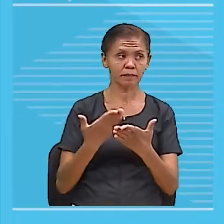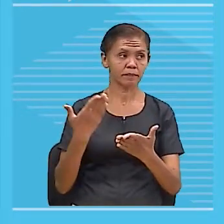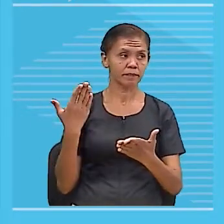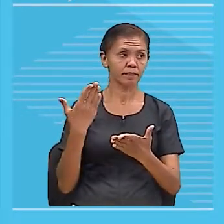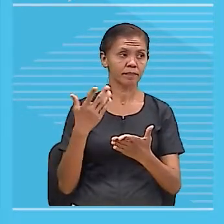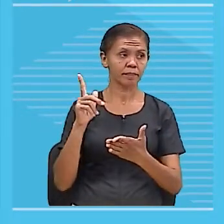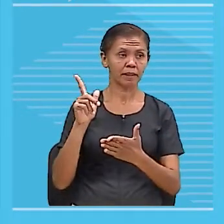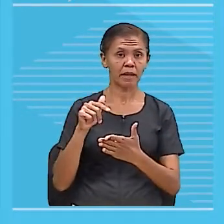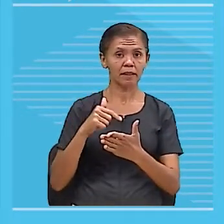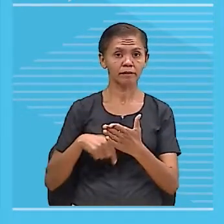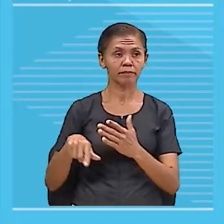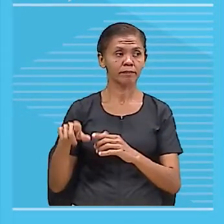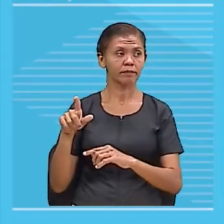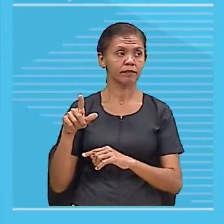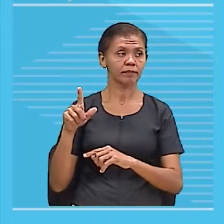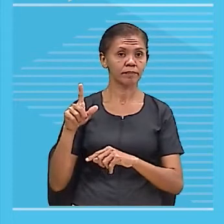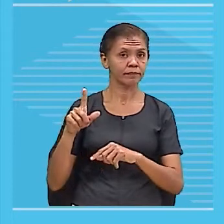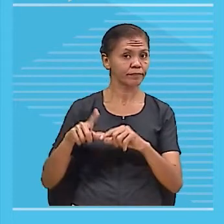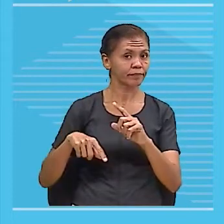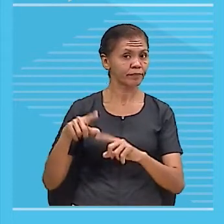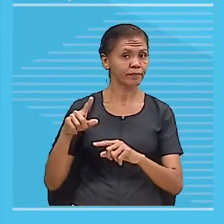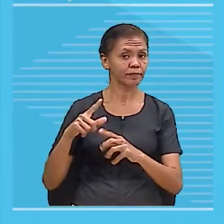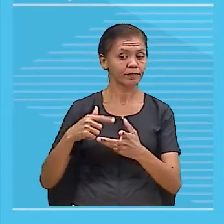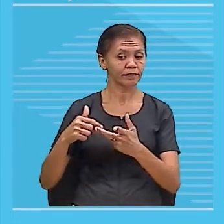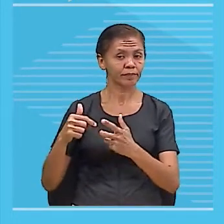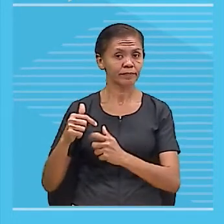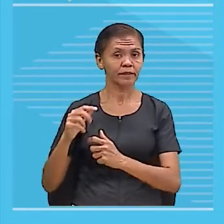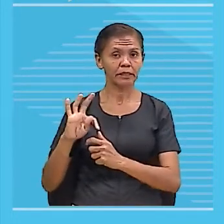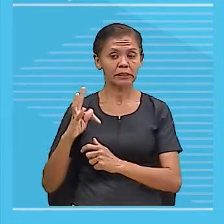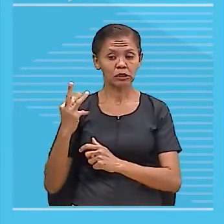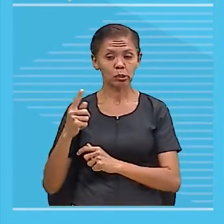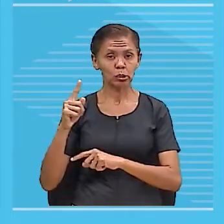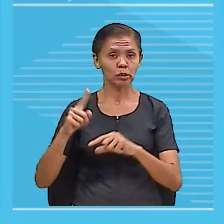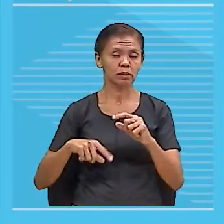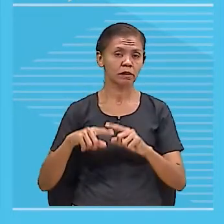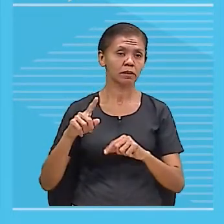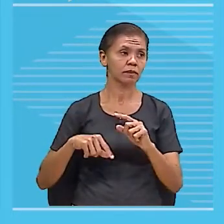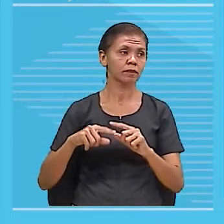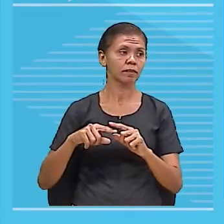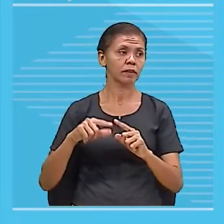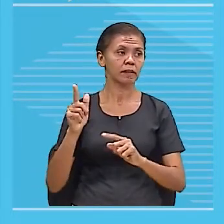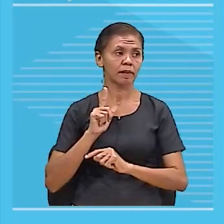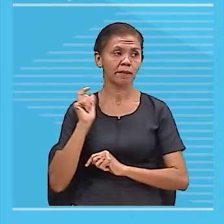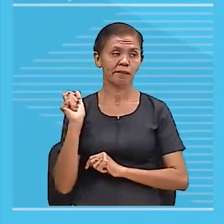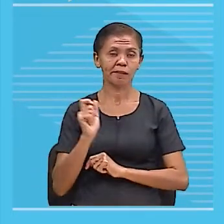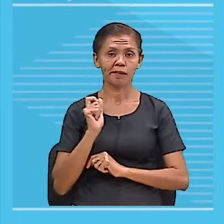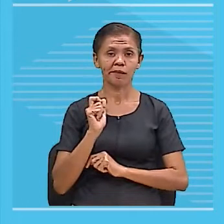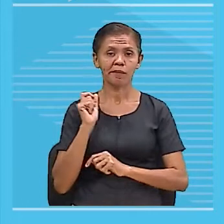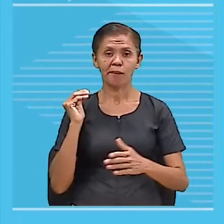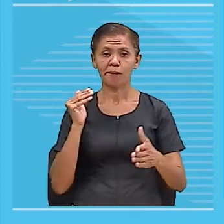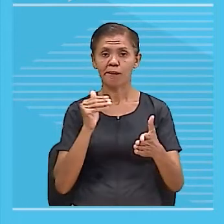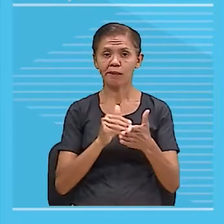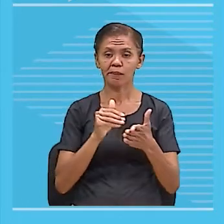é uma propriedade de todos os materiais para que eu tenha esse limite